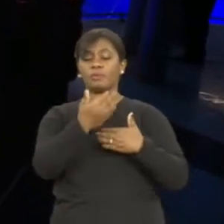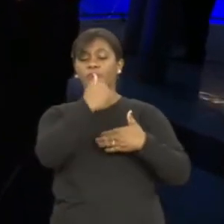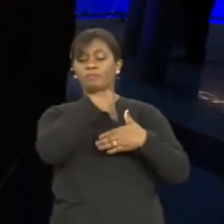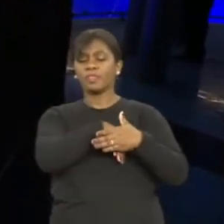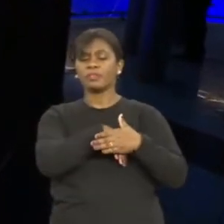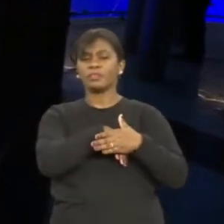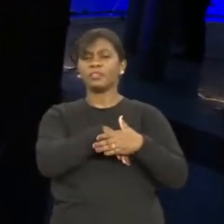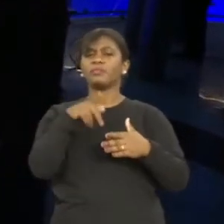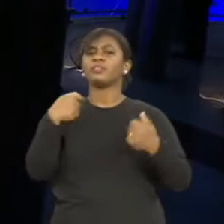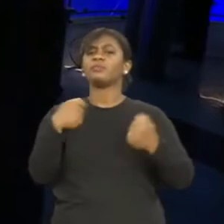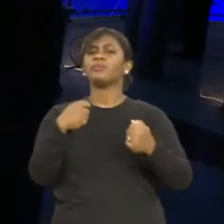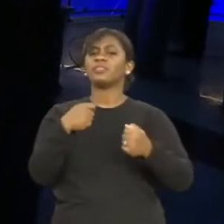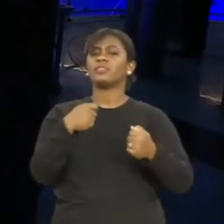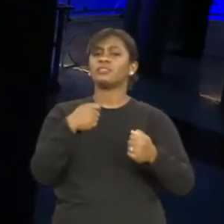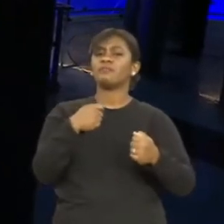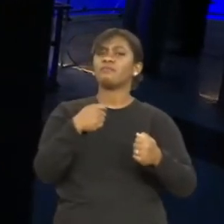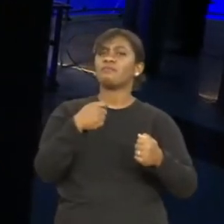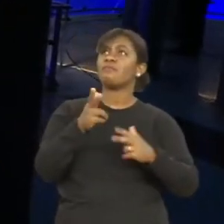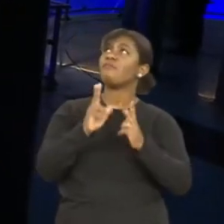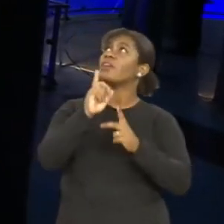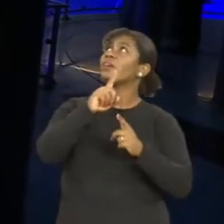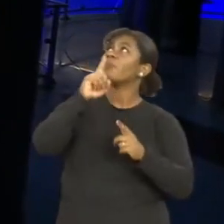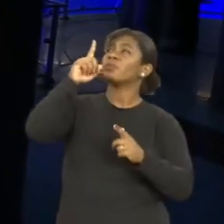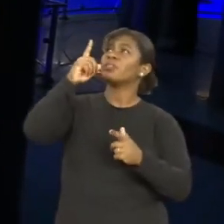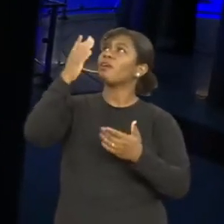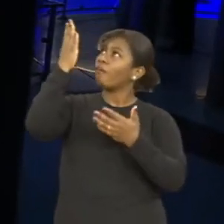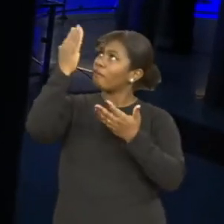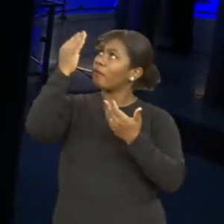E você precisa falar para Ele: entra em minha vida,